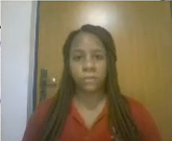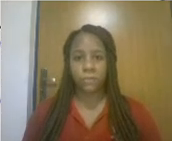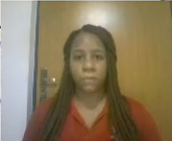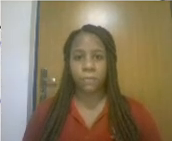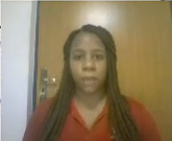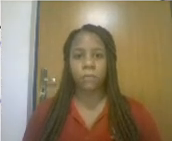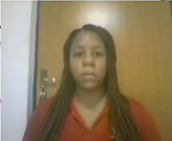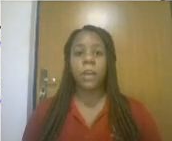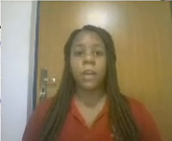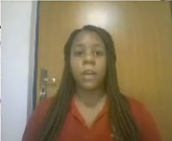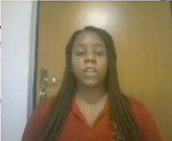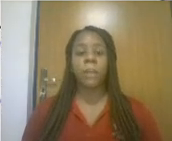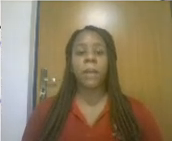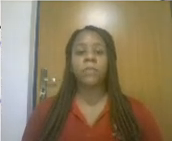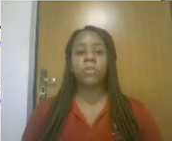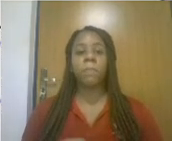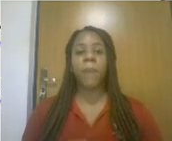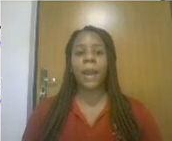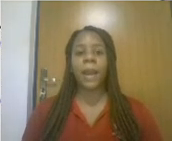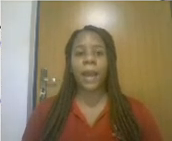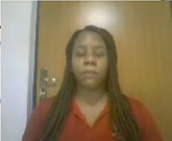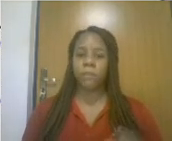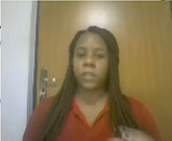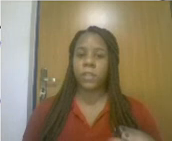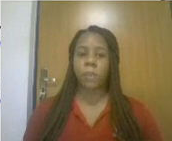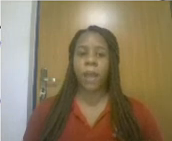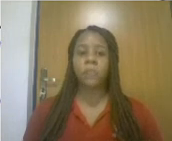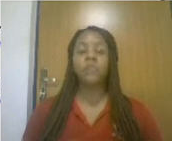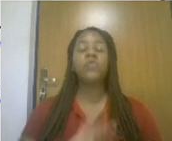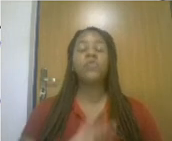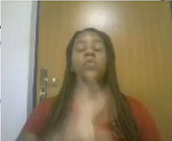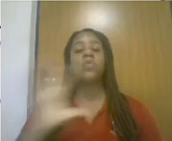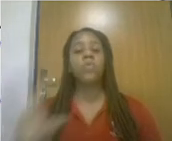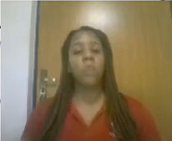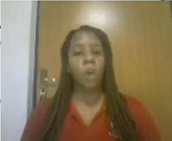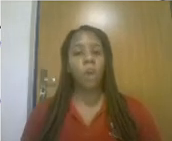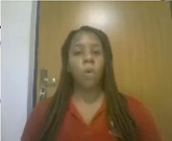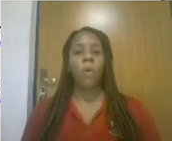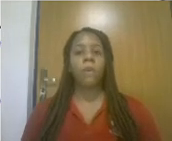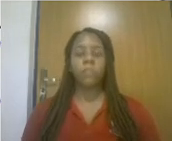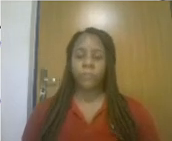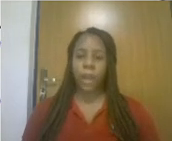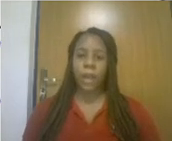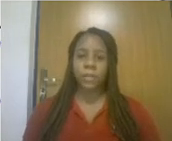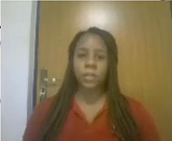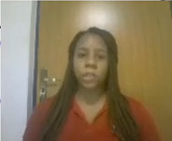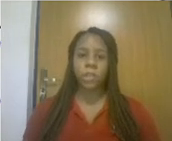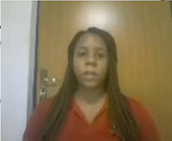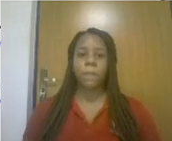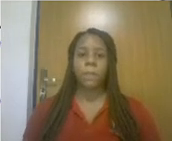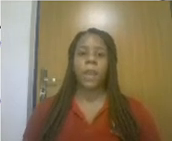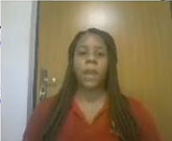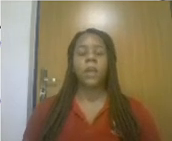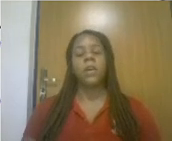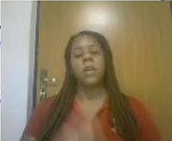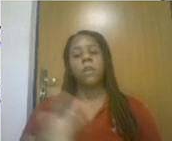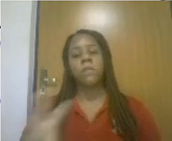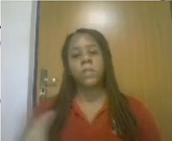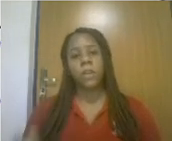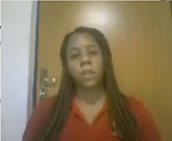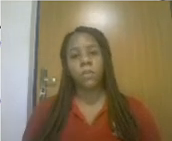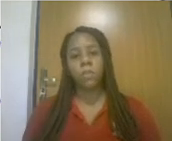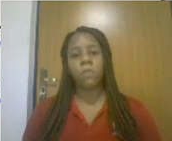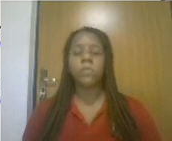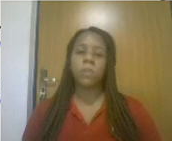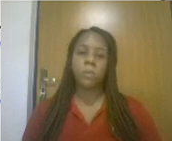seu desenvolvimento, é chamado de parágrafo. Esse espaço junto com as frases, né, que